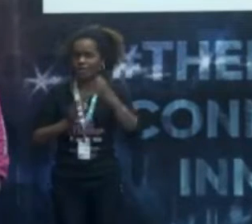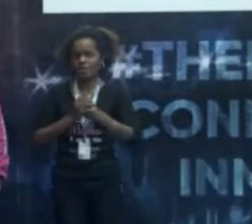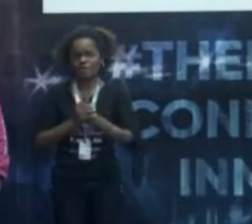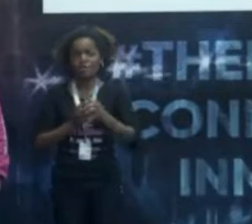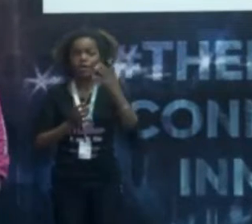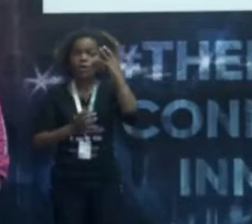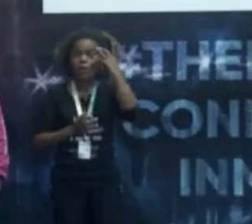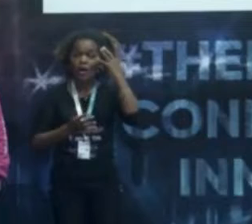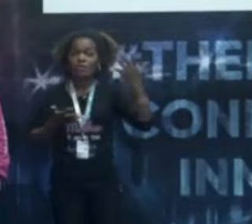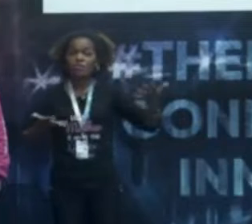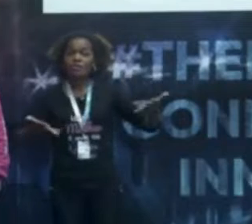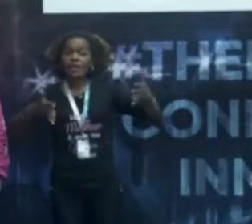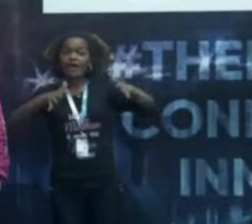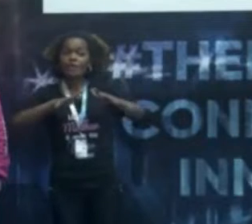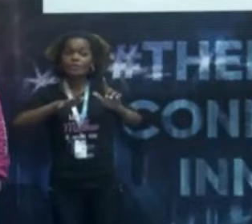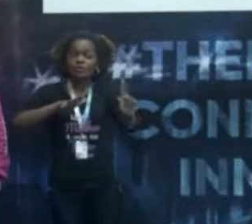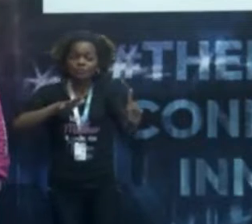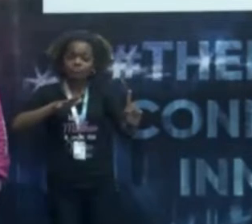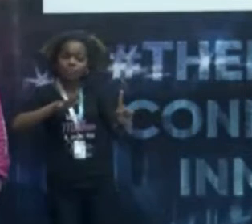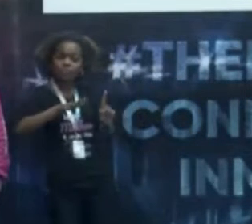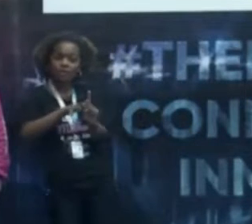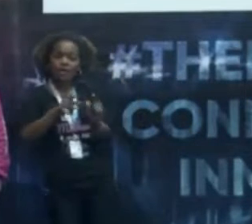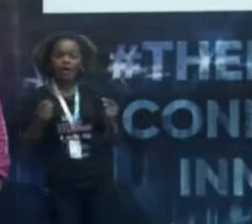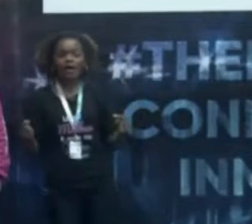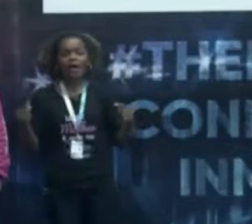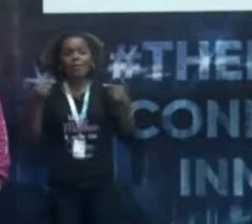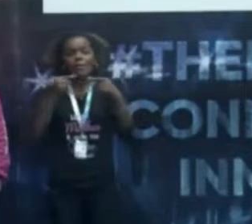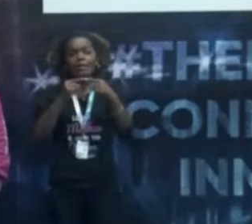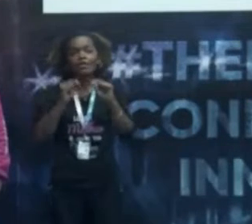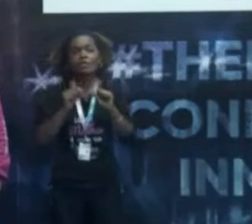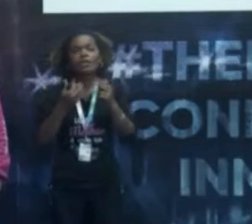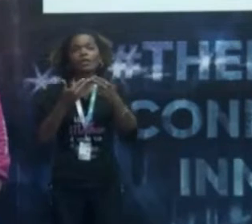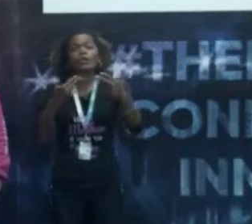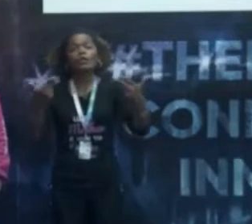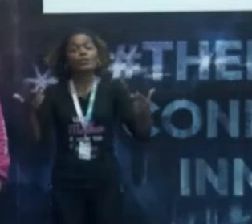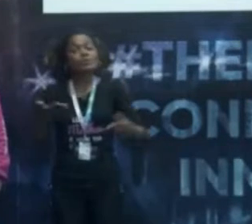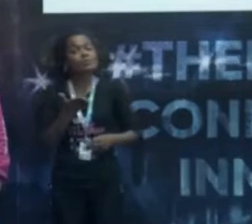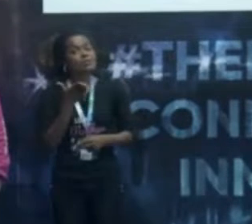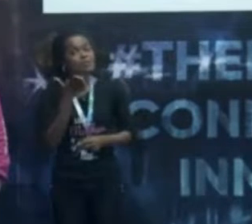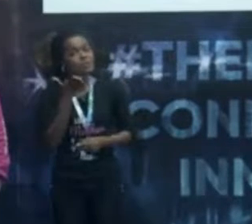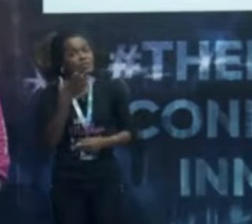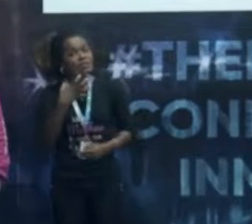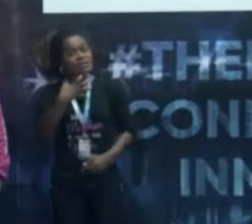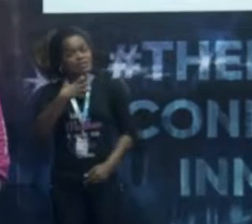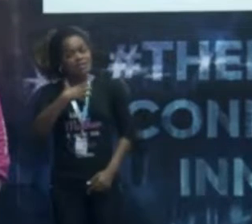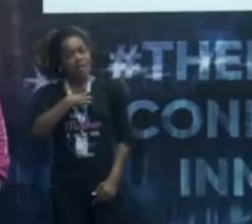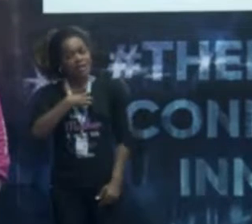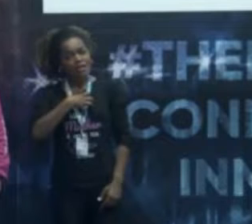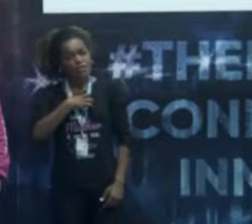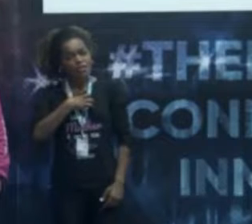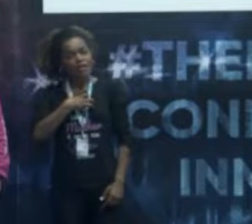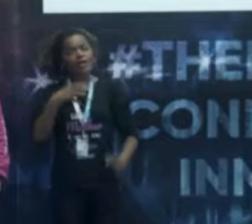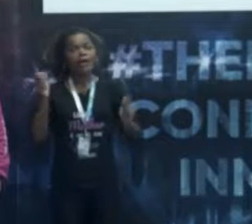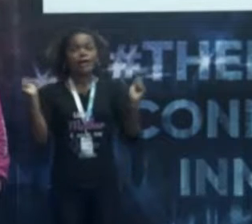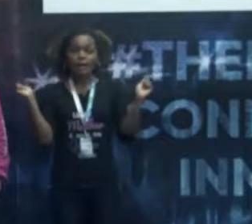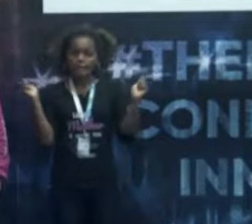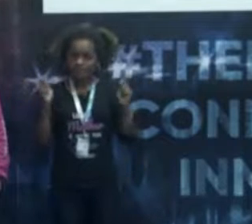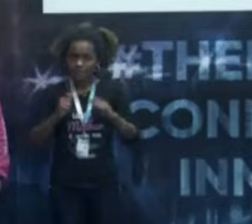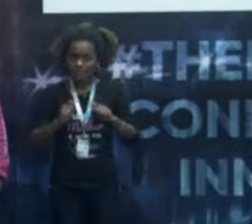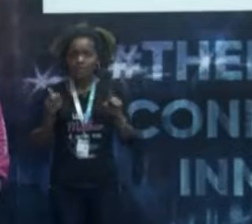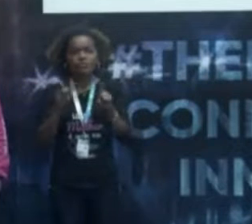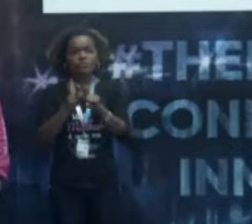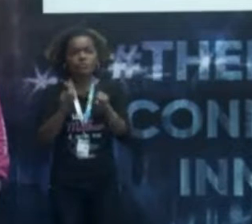a inclusão tem muito a ver com aquilo que você sente, com a capacidade do meio